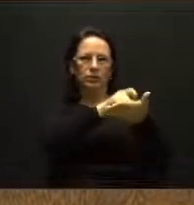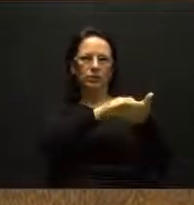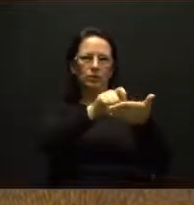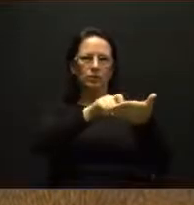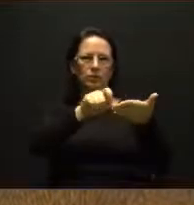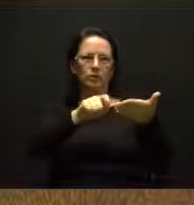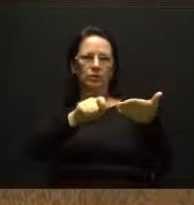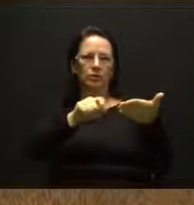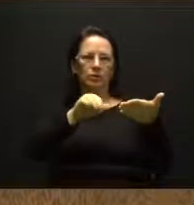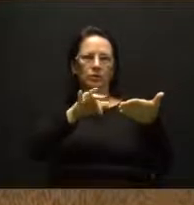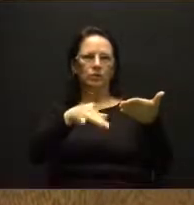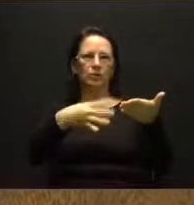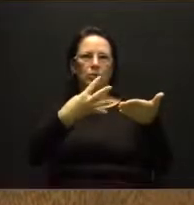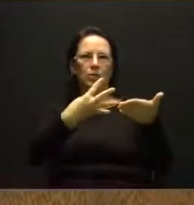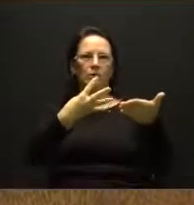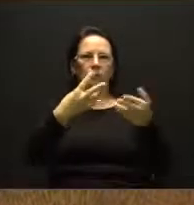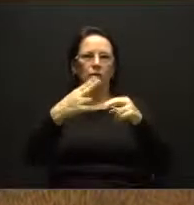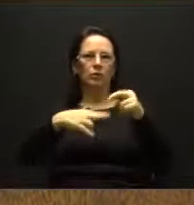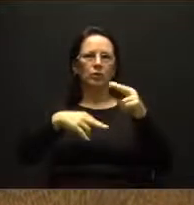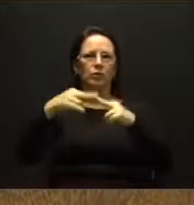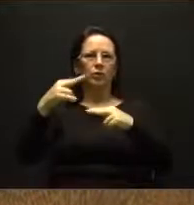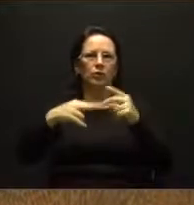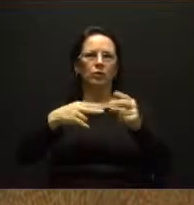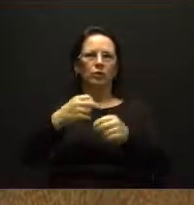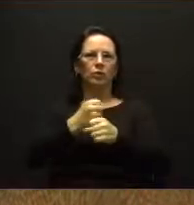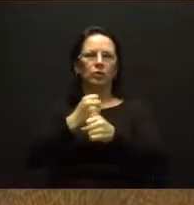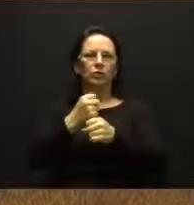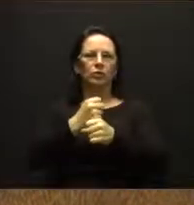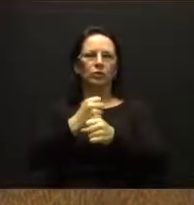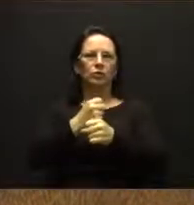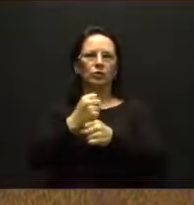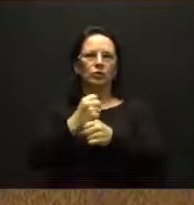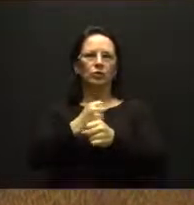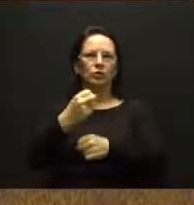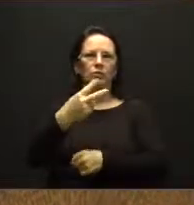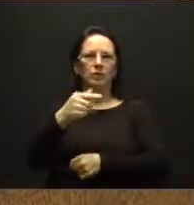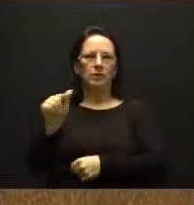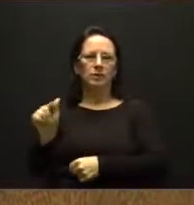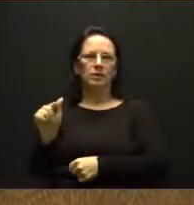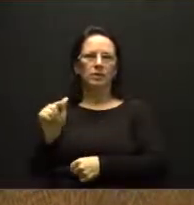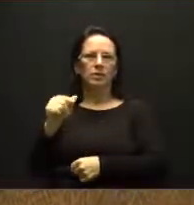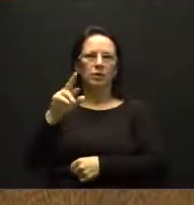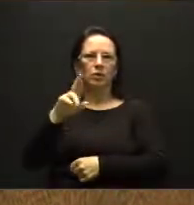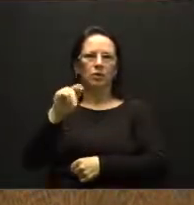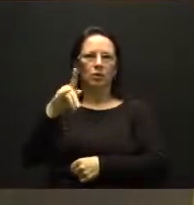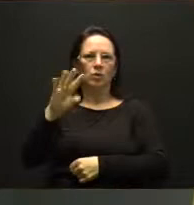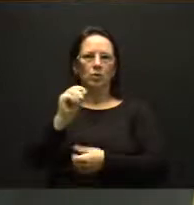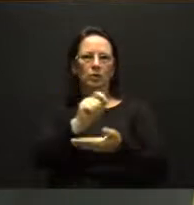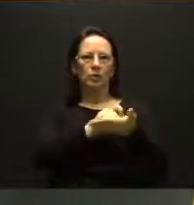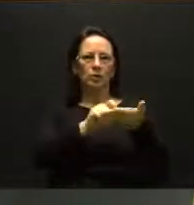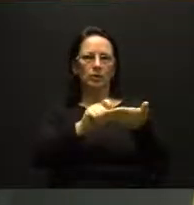cunha 4 de junho de 2017 rodrigo ramos soares presidente